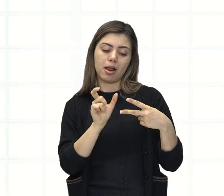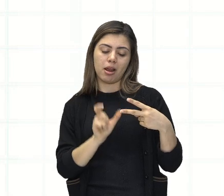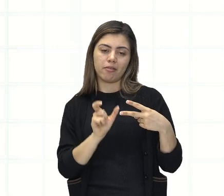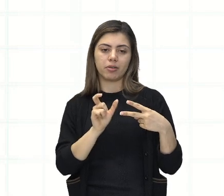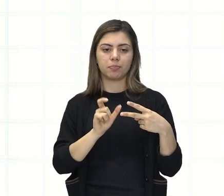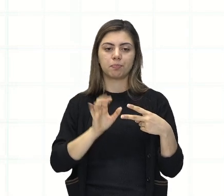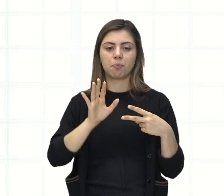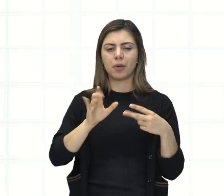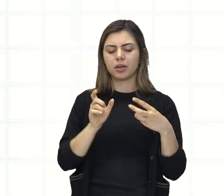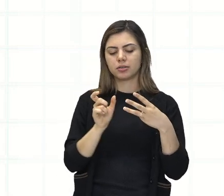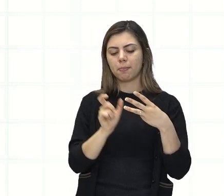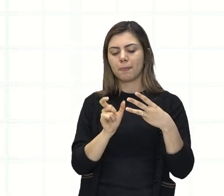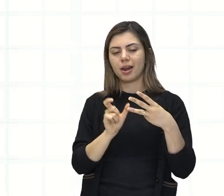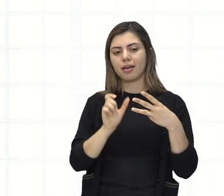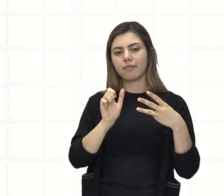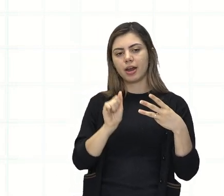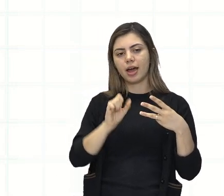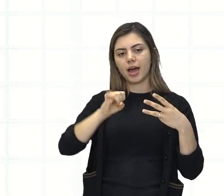Já o aipim,